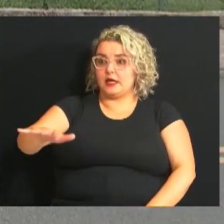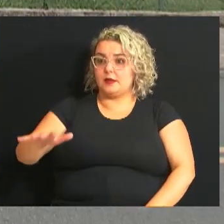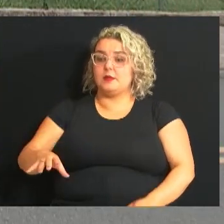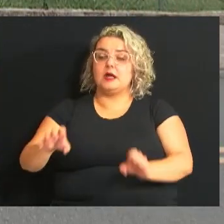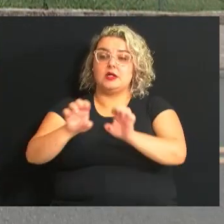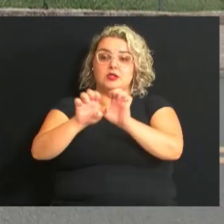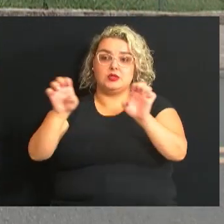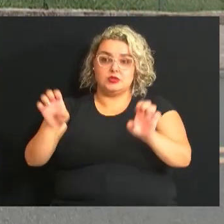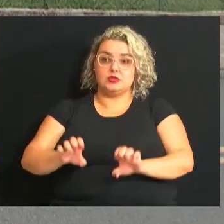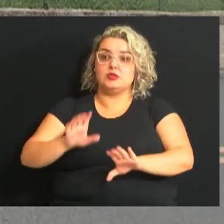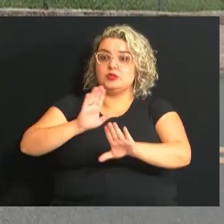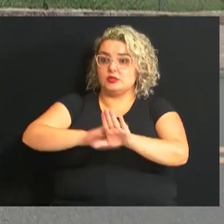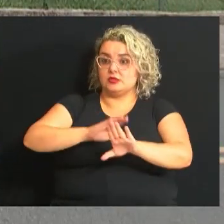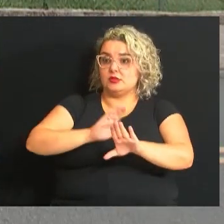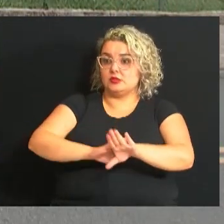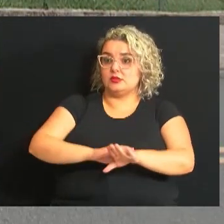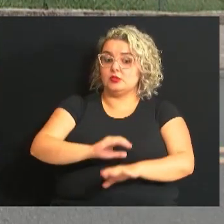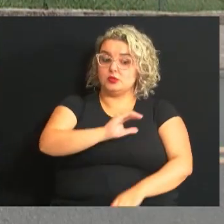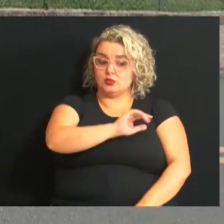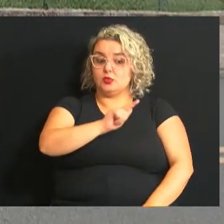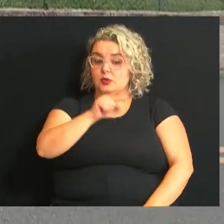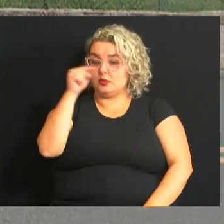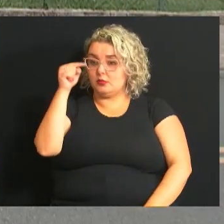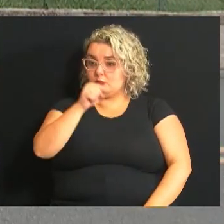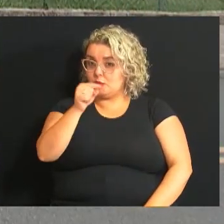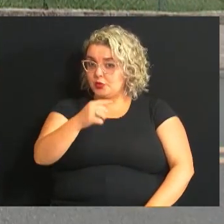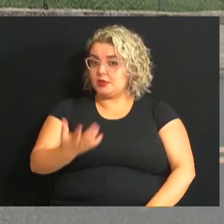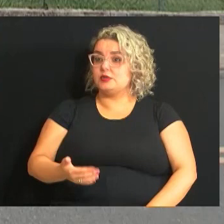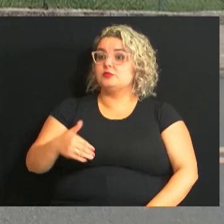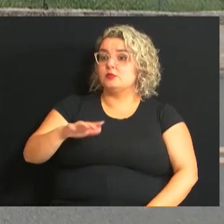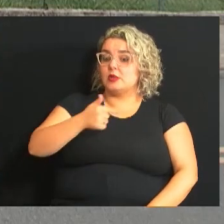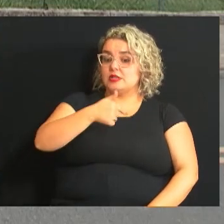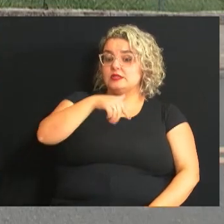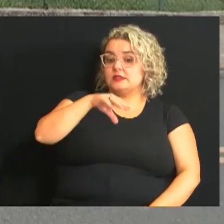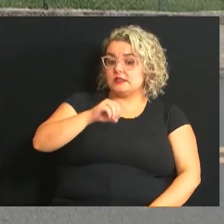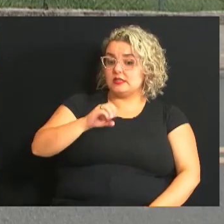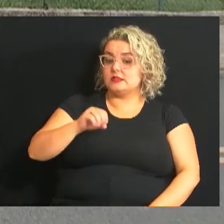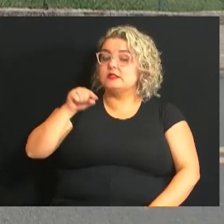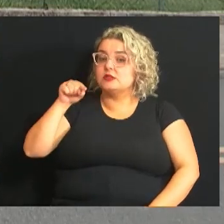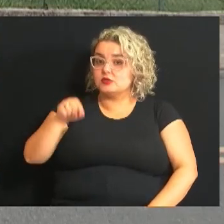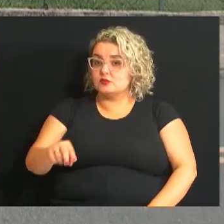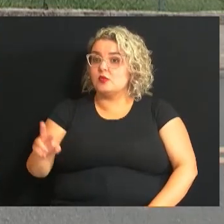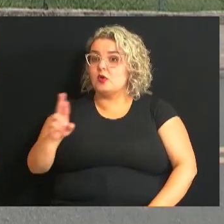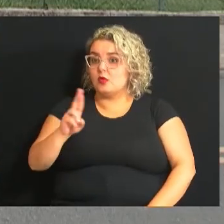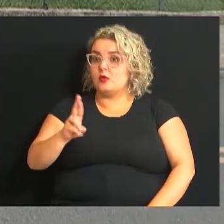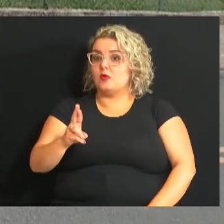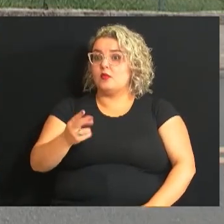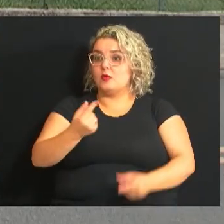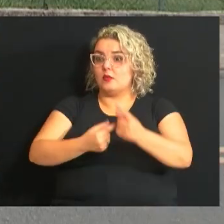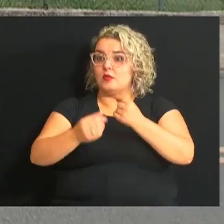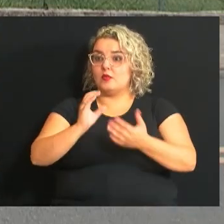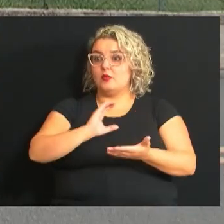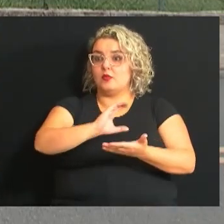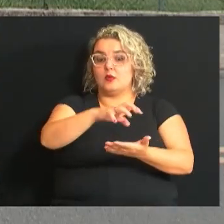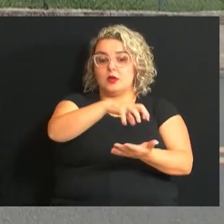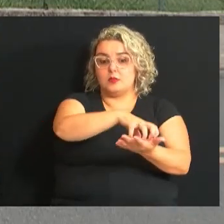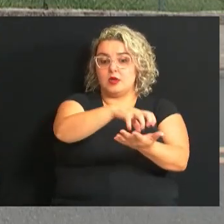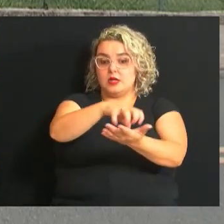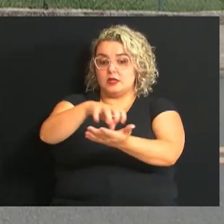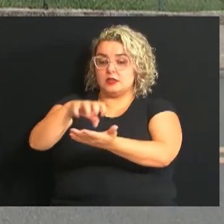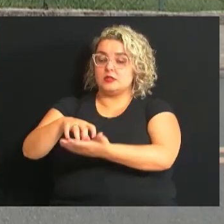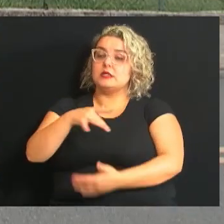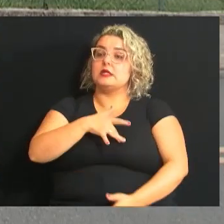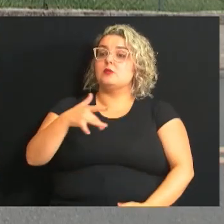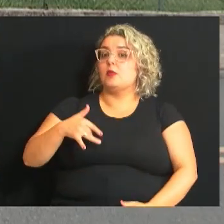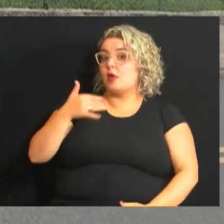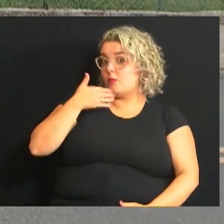ações na região do Campo Grande. Mais de R$ 700 mil reais foram direcionados para para centros de saúde, para melhoria